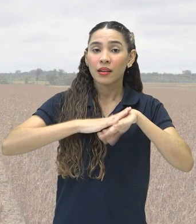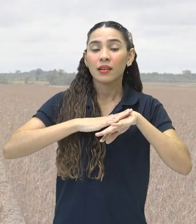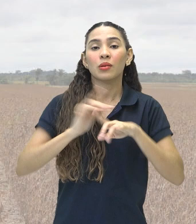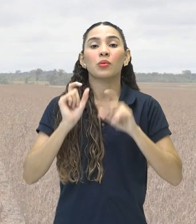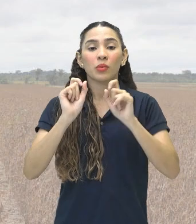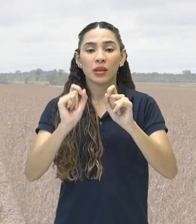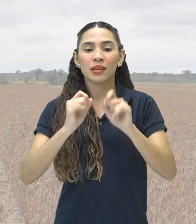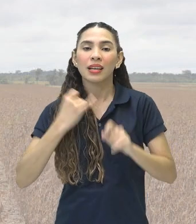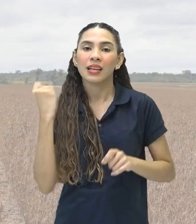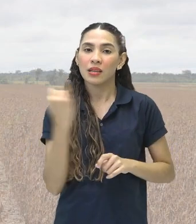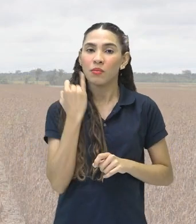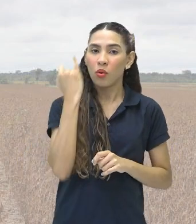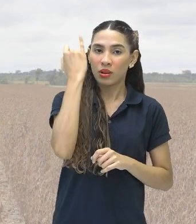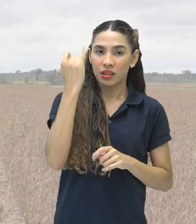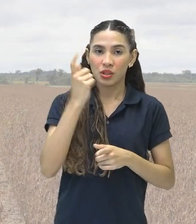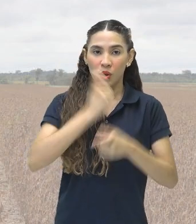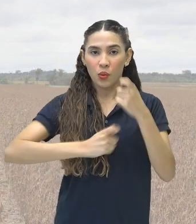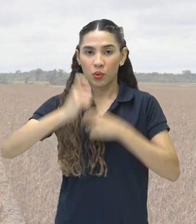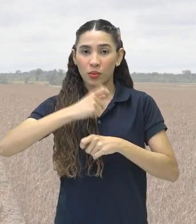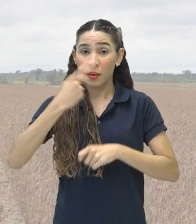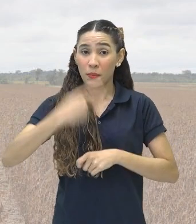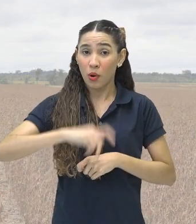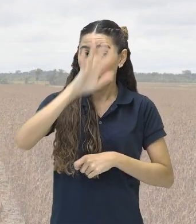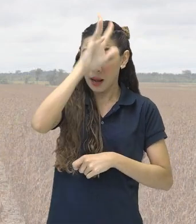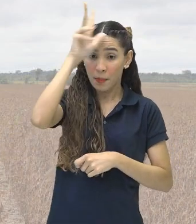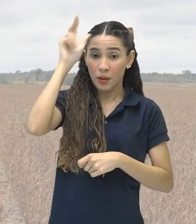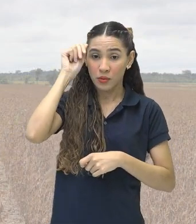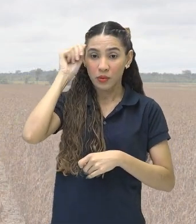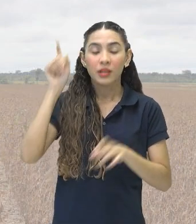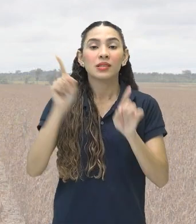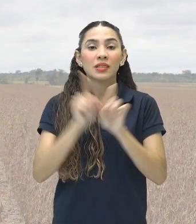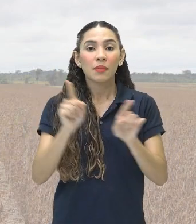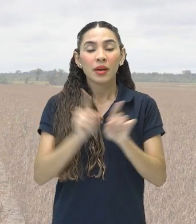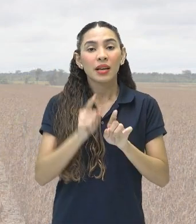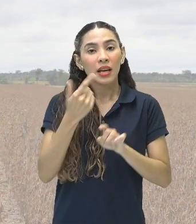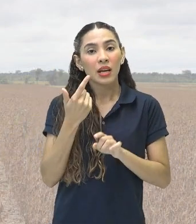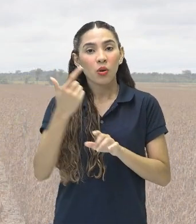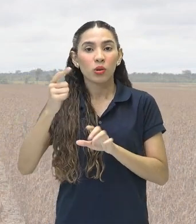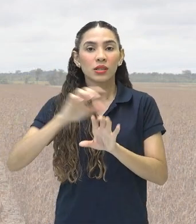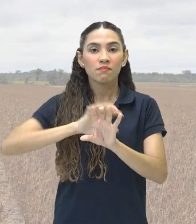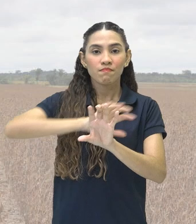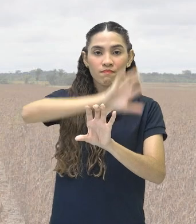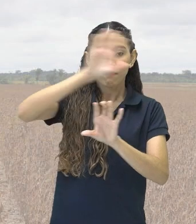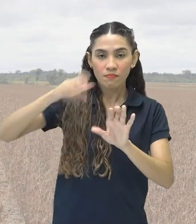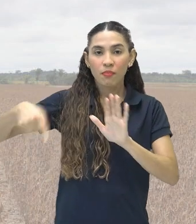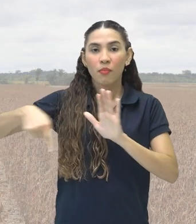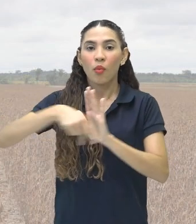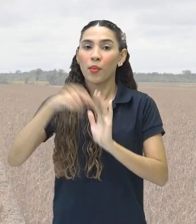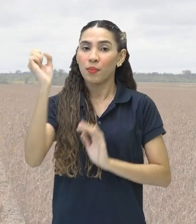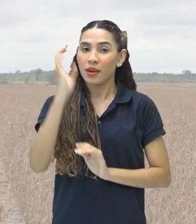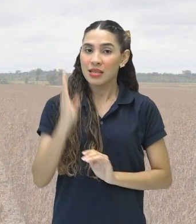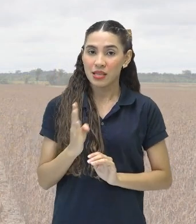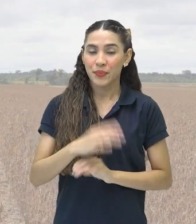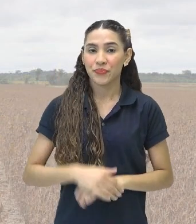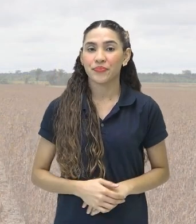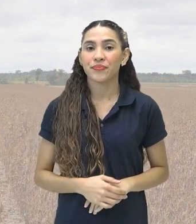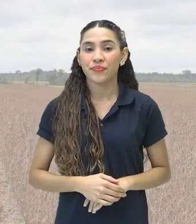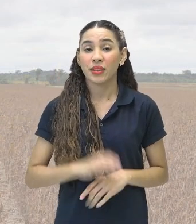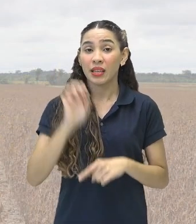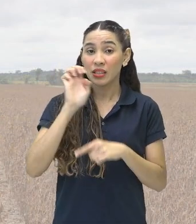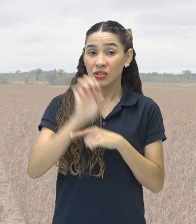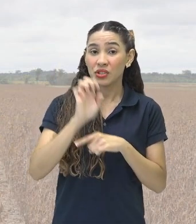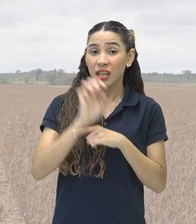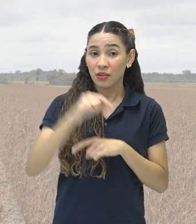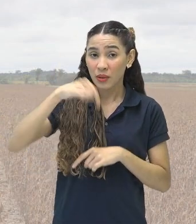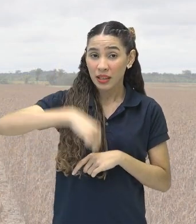papel fundamental na economia do Amazonas, assim como em outras regiões do Brasil, tá? No estado